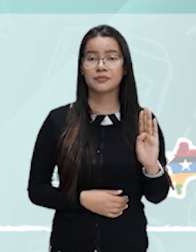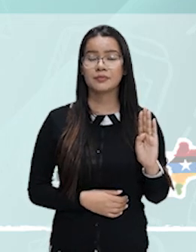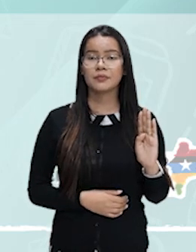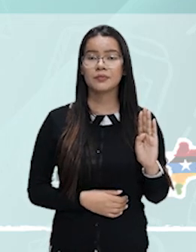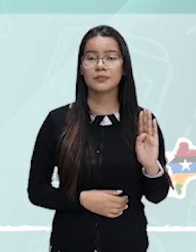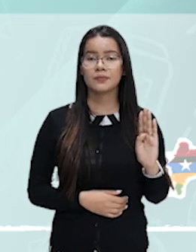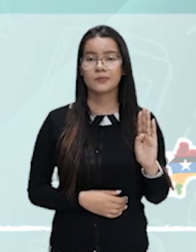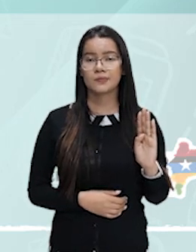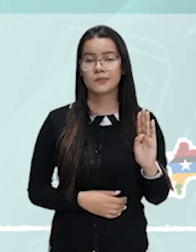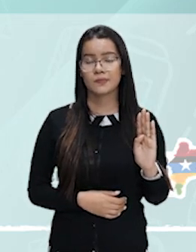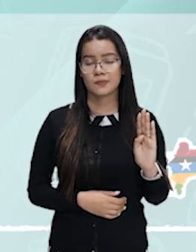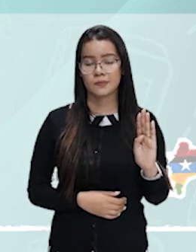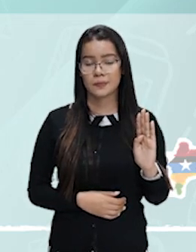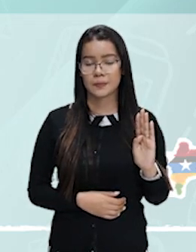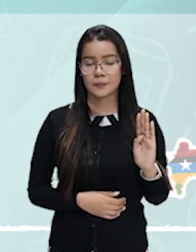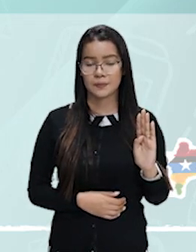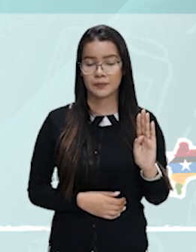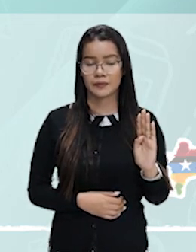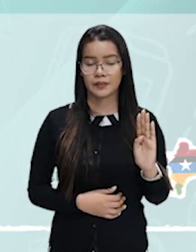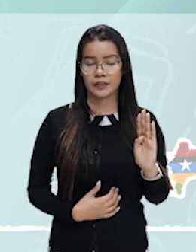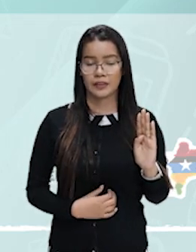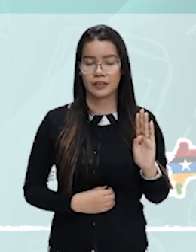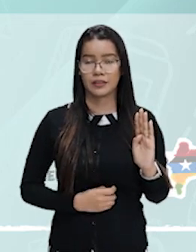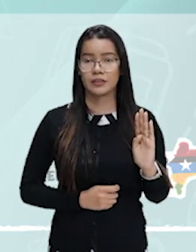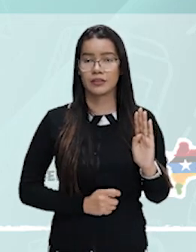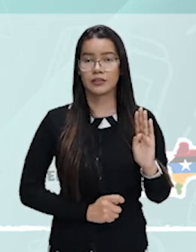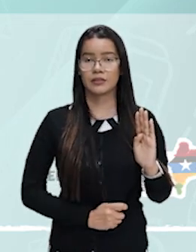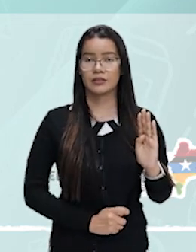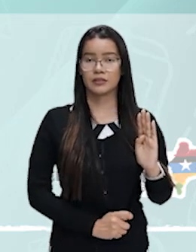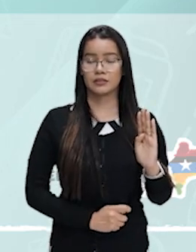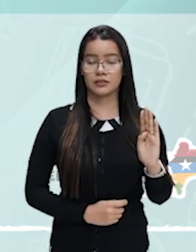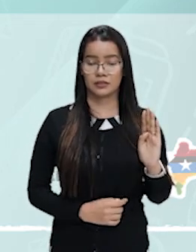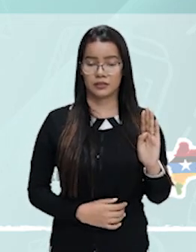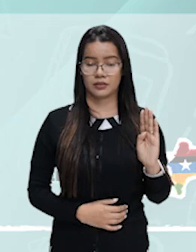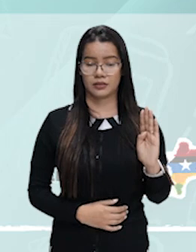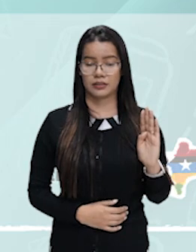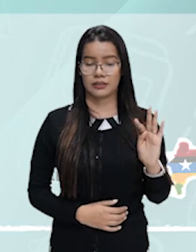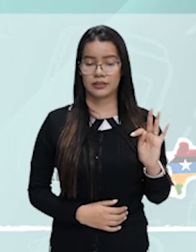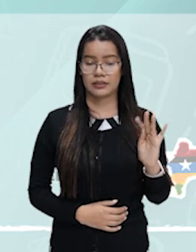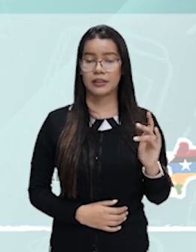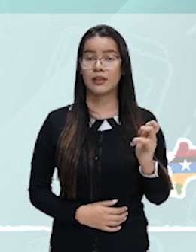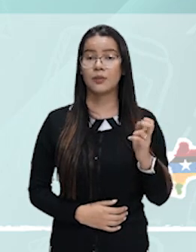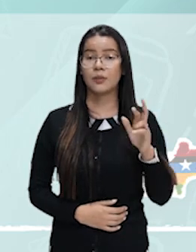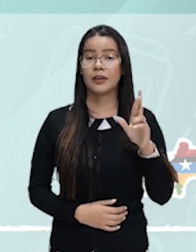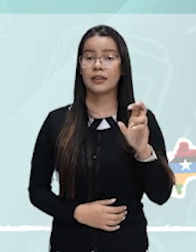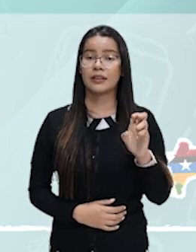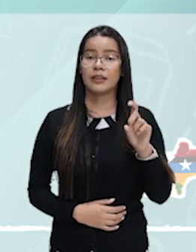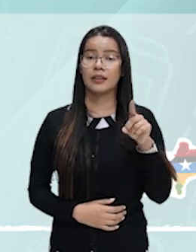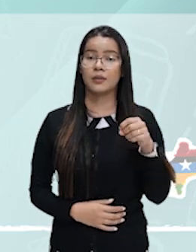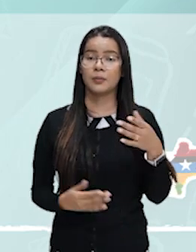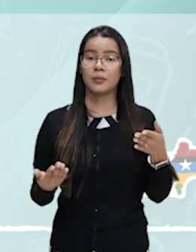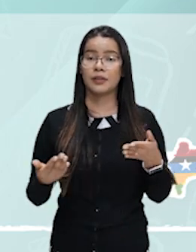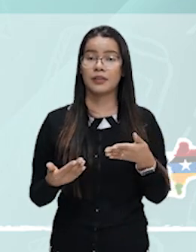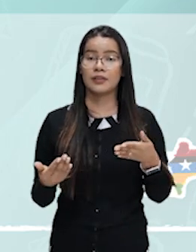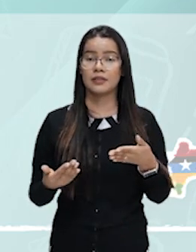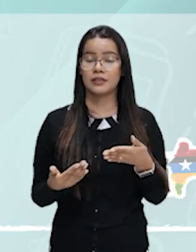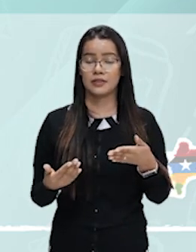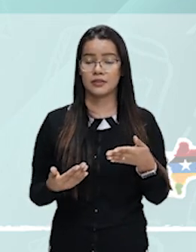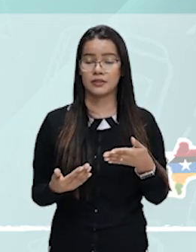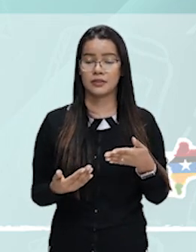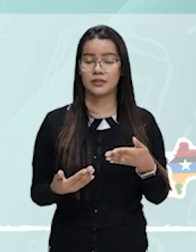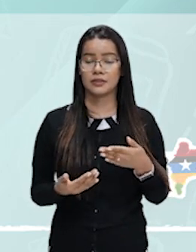30 students in the classroom. There are é o presente, tá? Então, é o verbo haver no